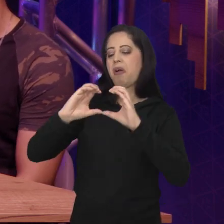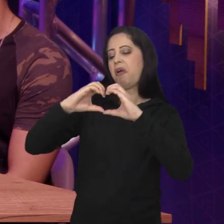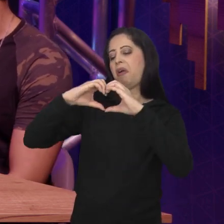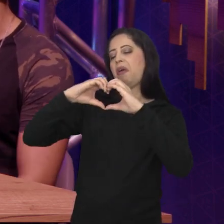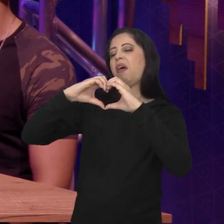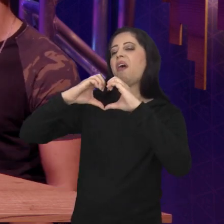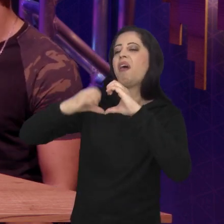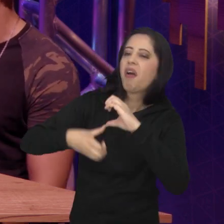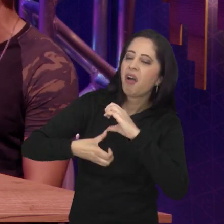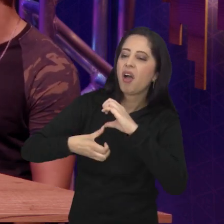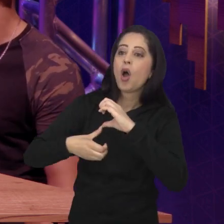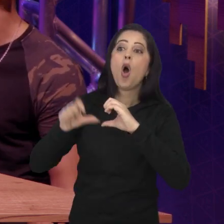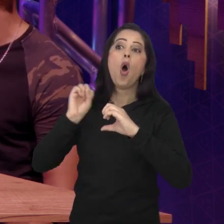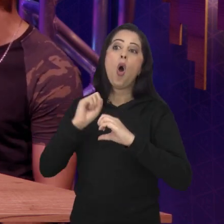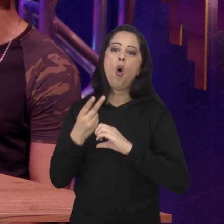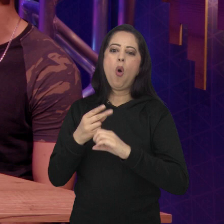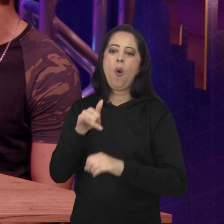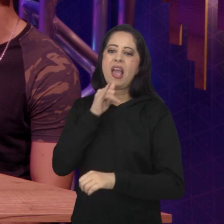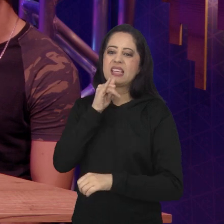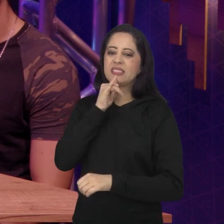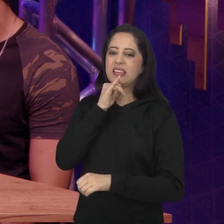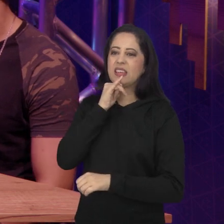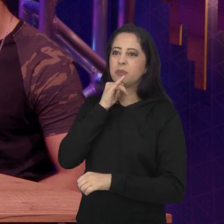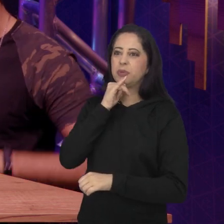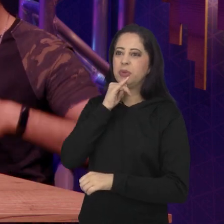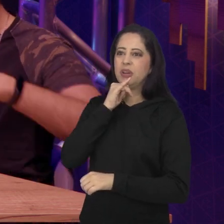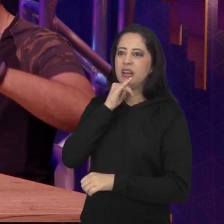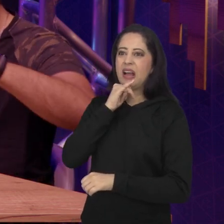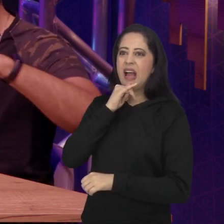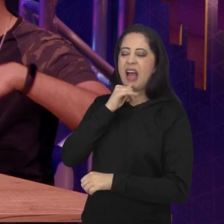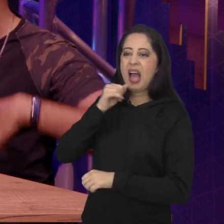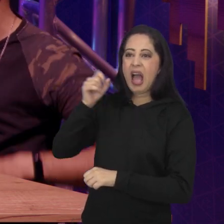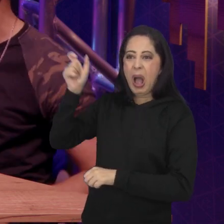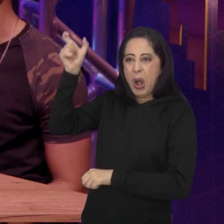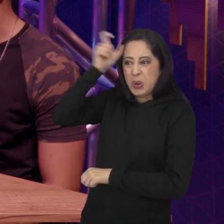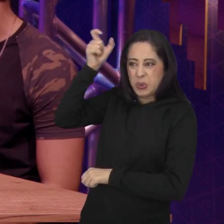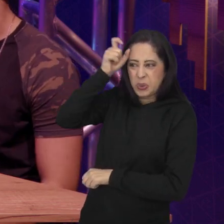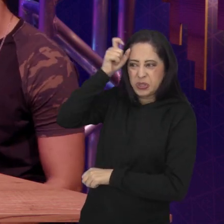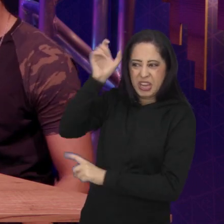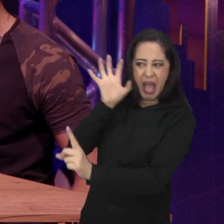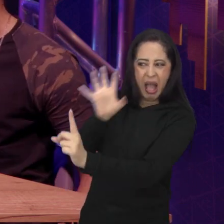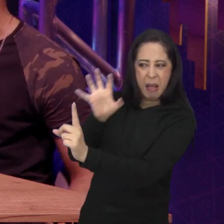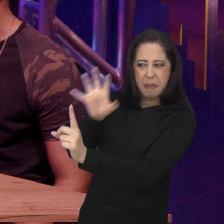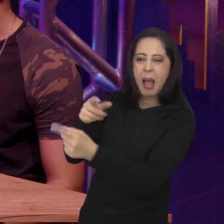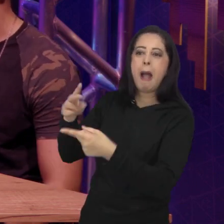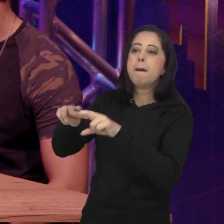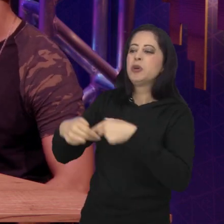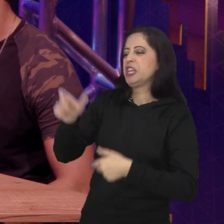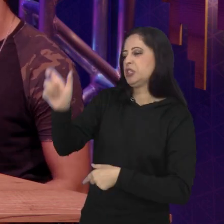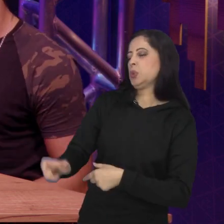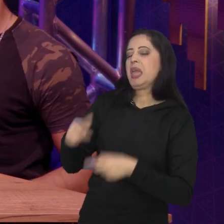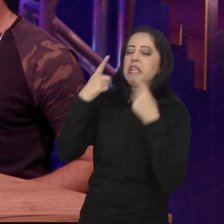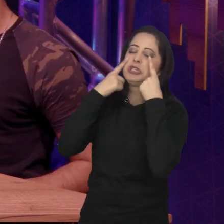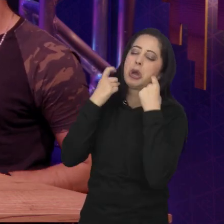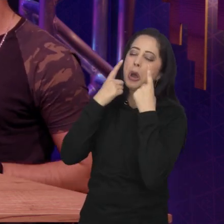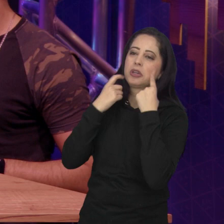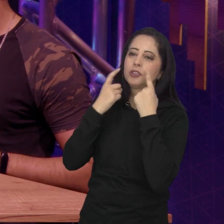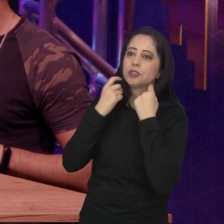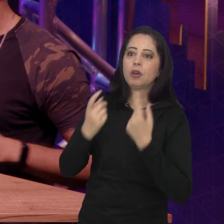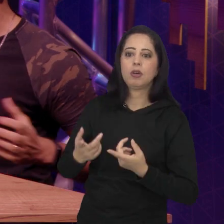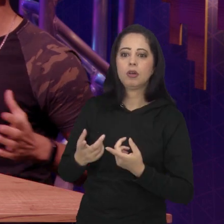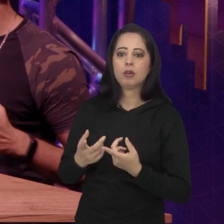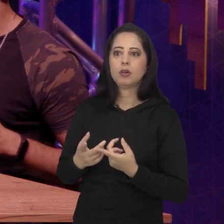colocava a culpa no diabo, sabe? Ah, não, ele tá com o demônio no corpo, por isso que ele fica chorando, que não sei o quê. Verdade.